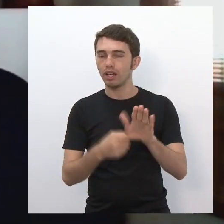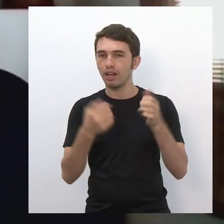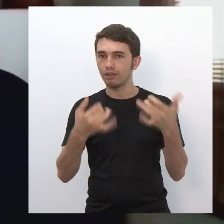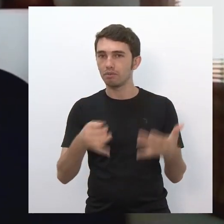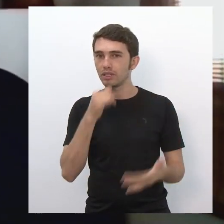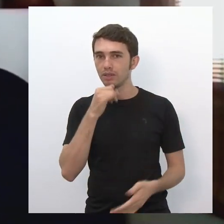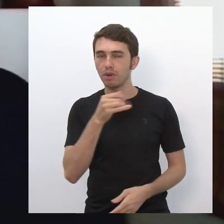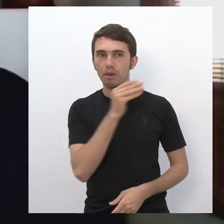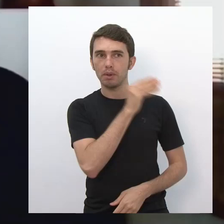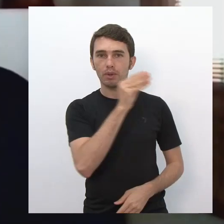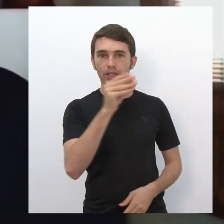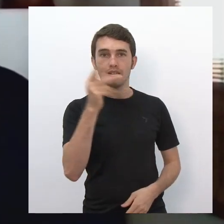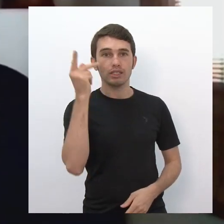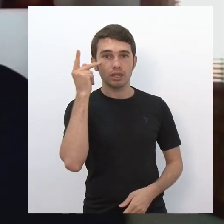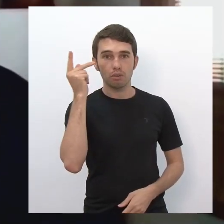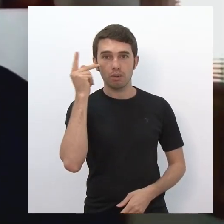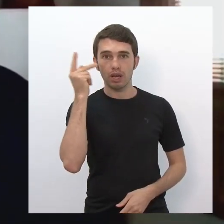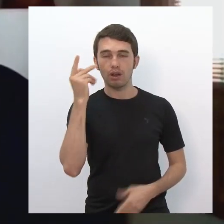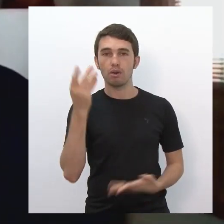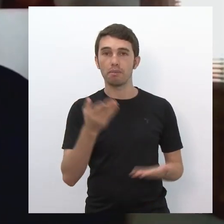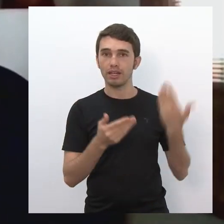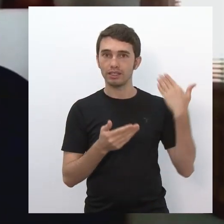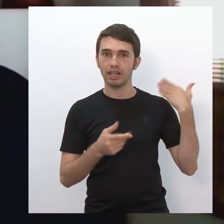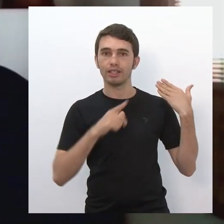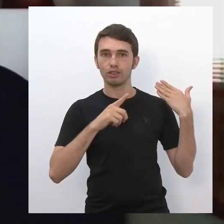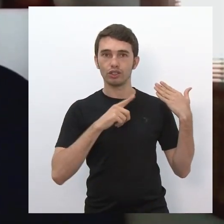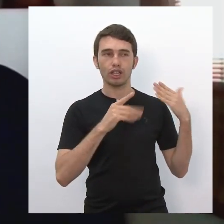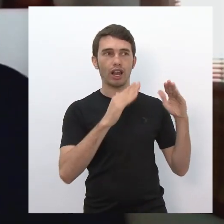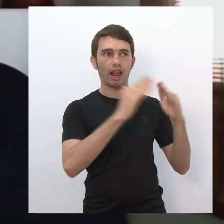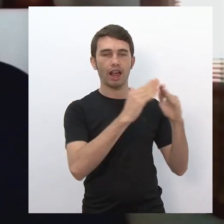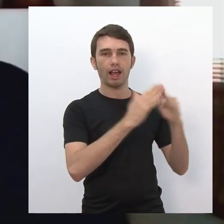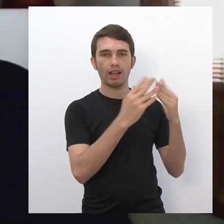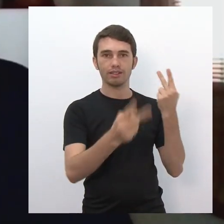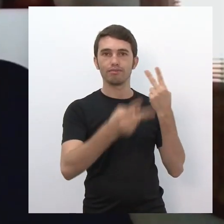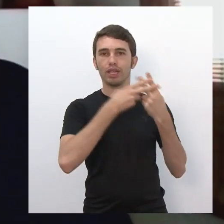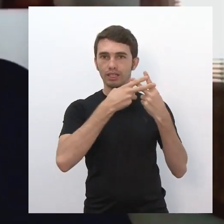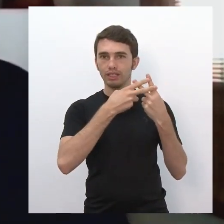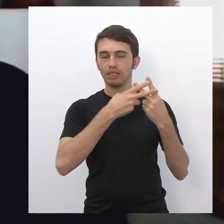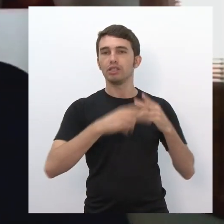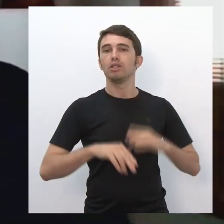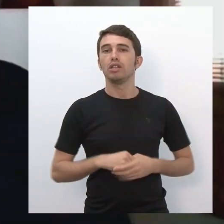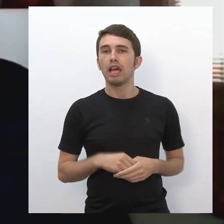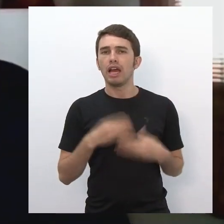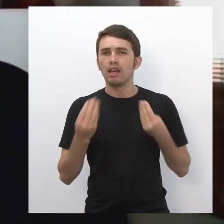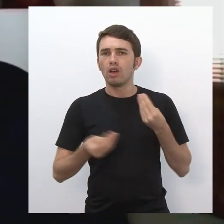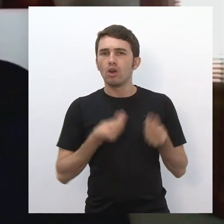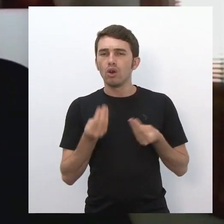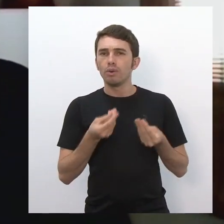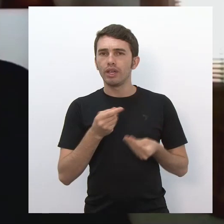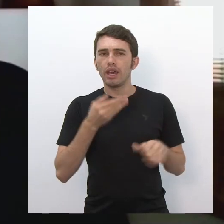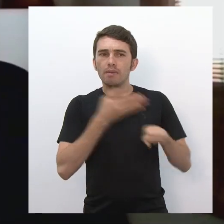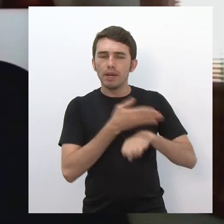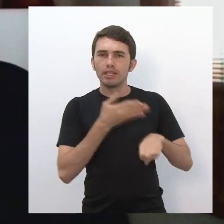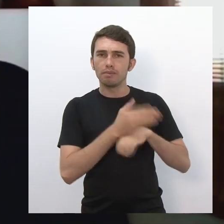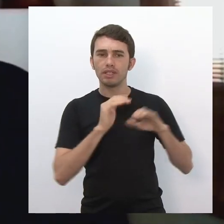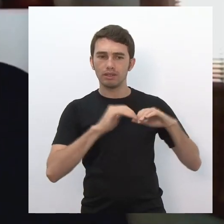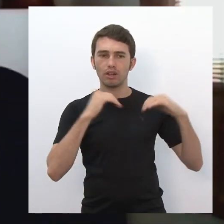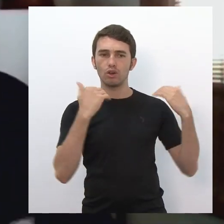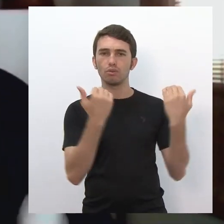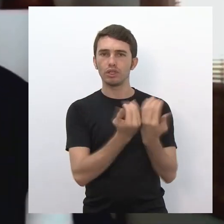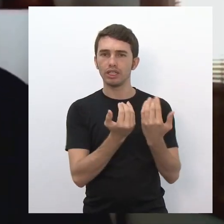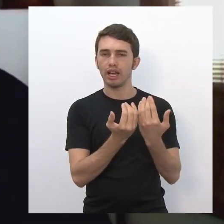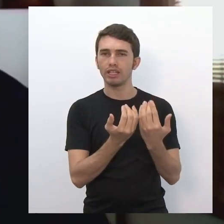São Paulo, onde existia a casa de detenção, né? Como é a participação da comunidade no entorno?